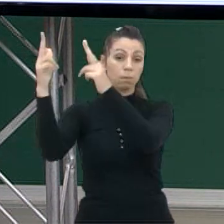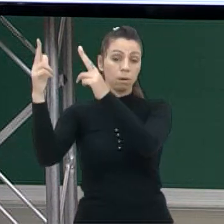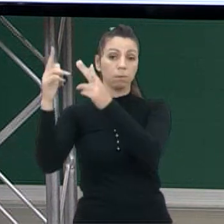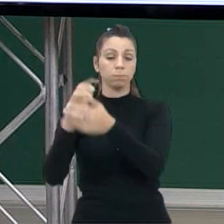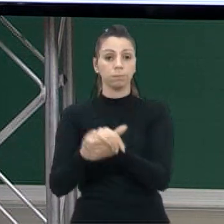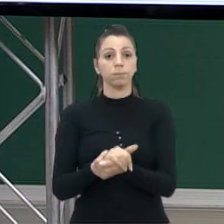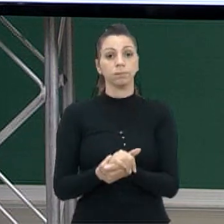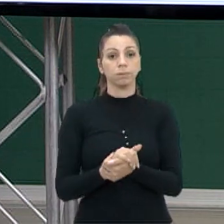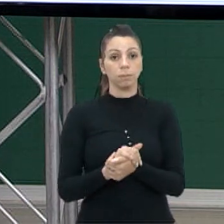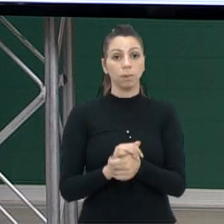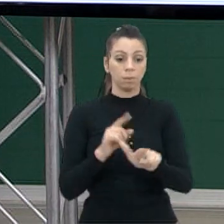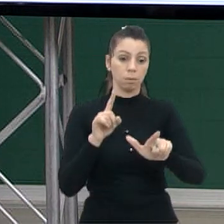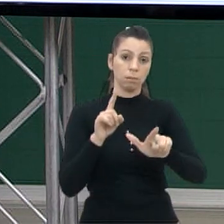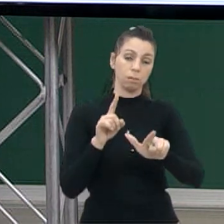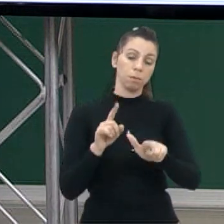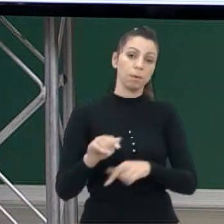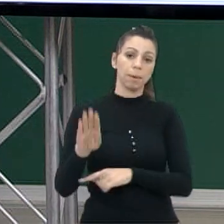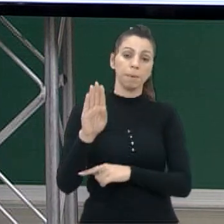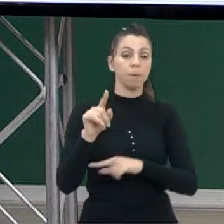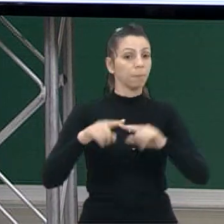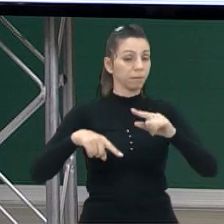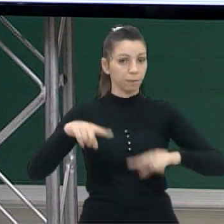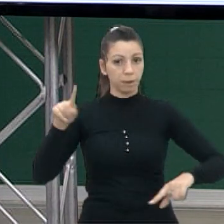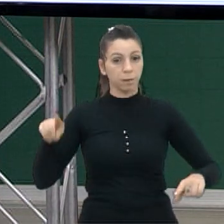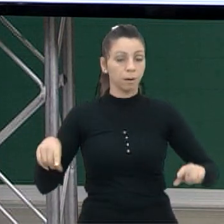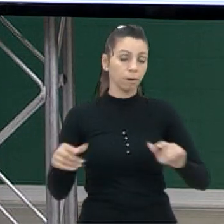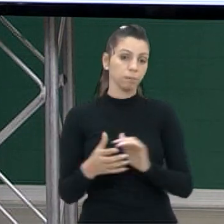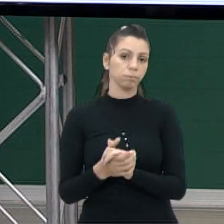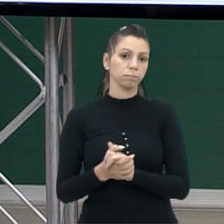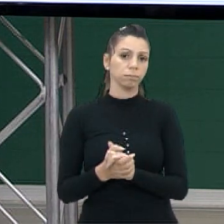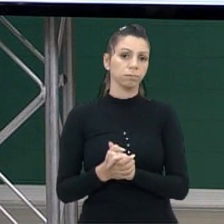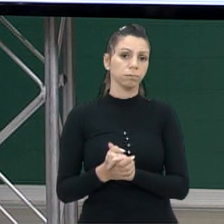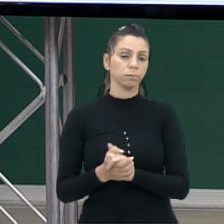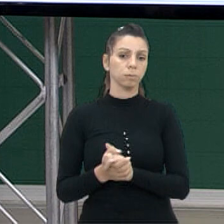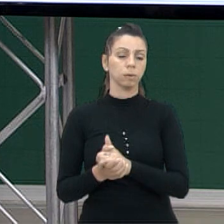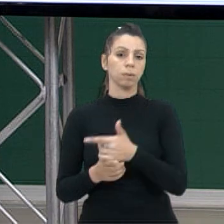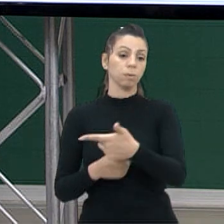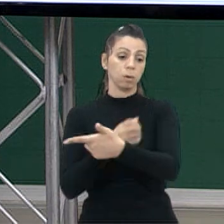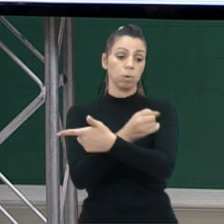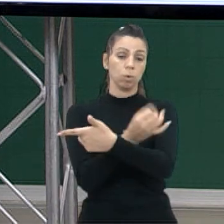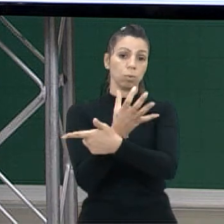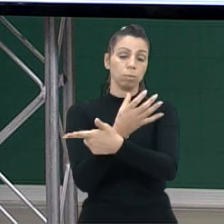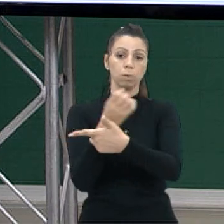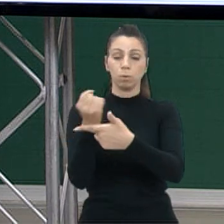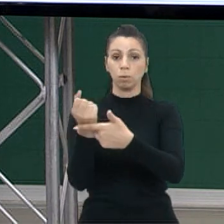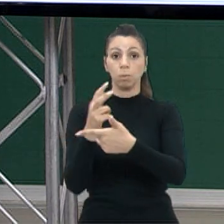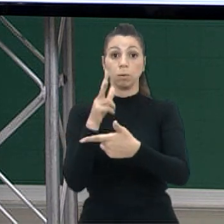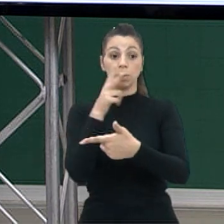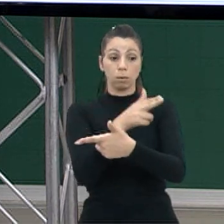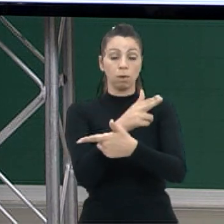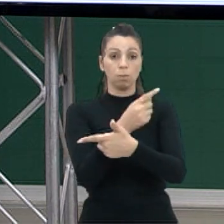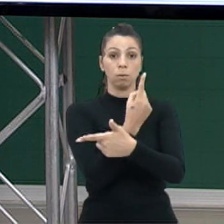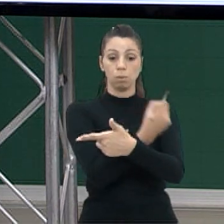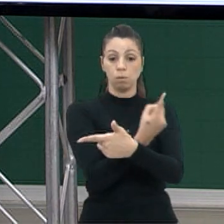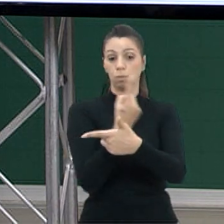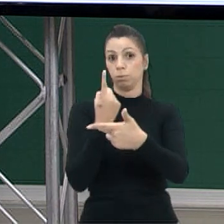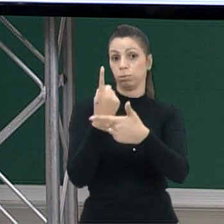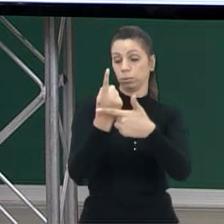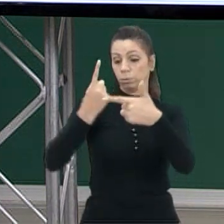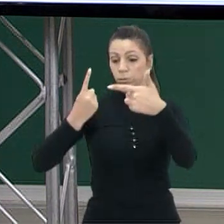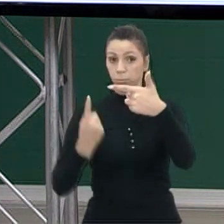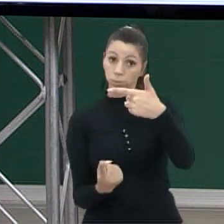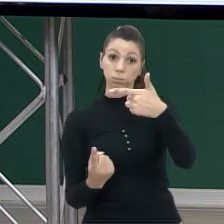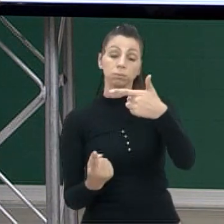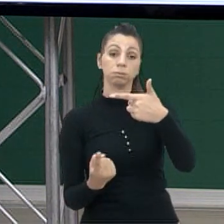pode representar qualquer número. Quanto que é um número dividido por ele mesmo? 1, né? Desde que esse número não seja